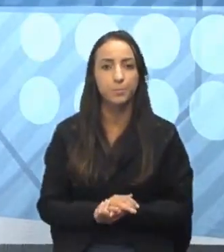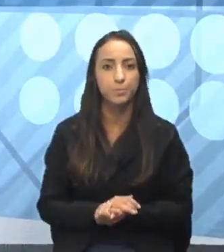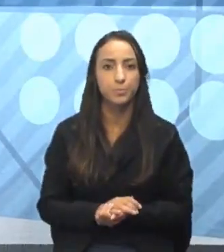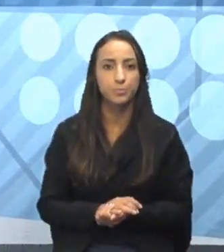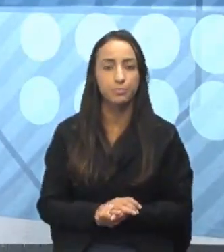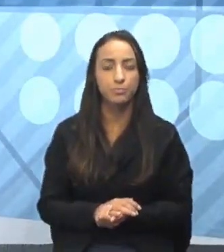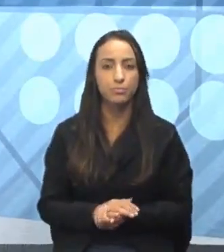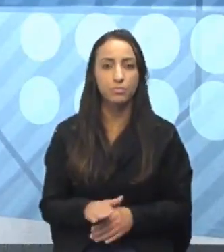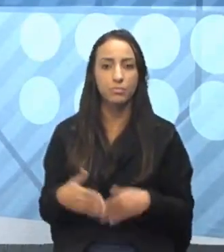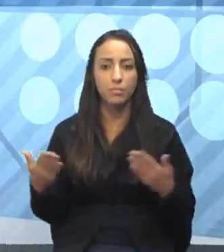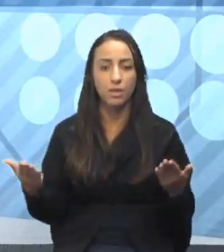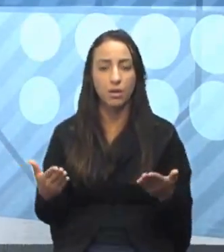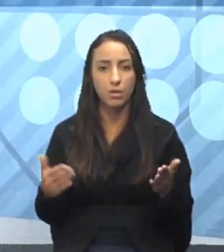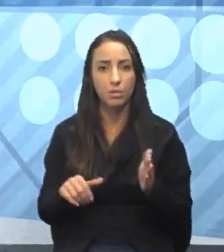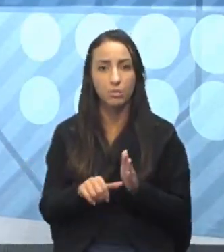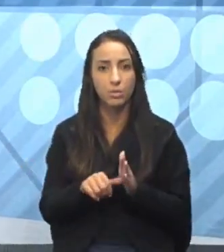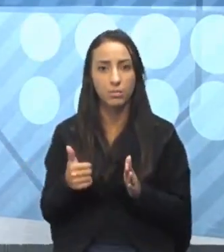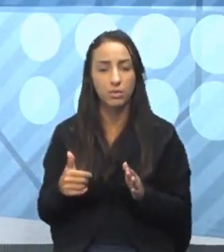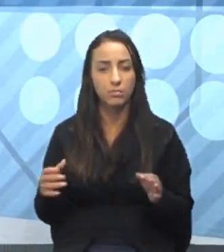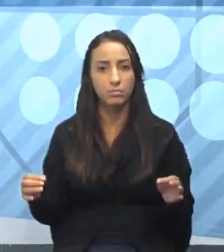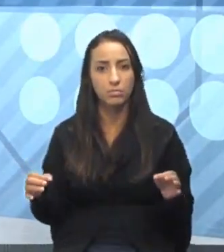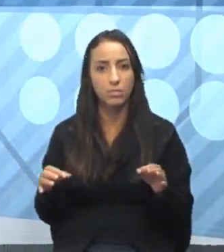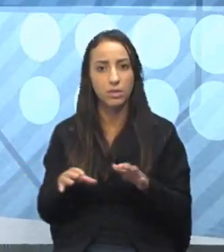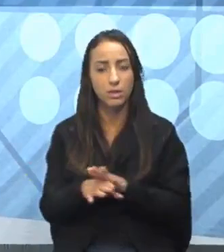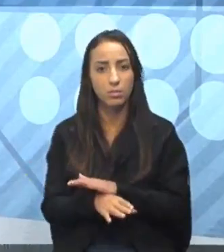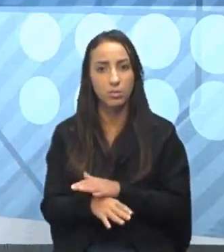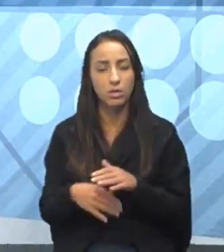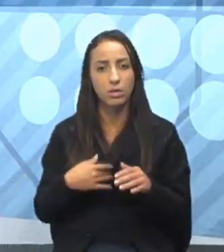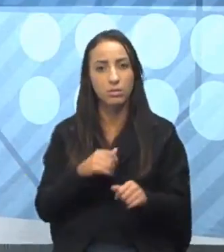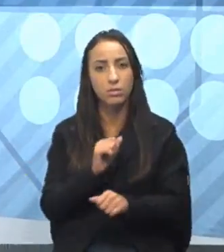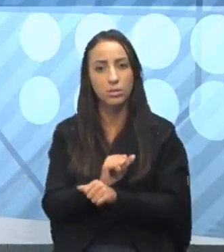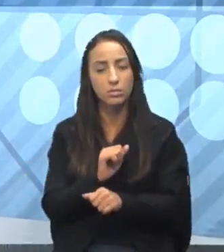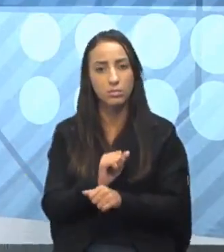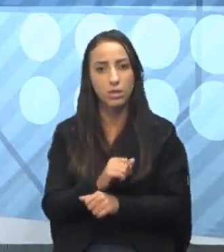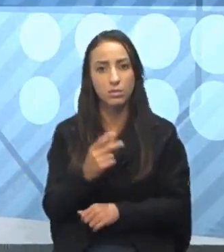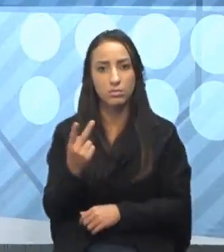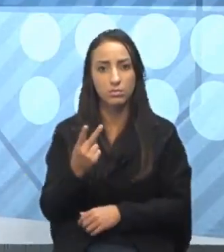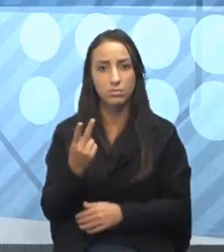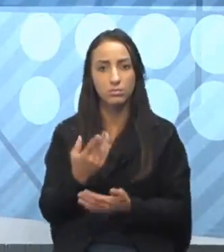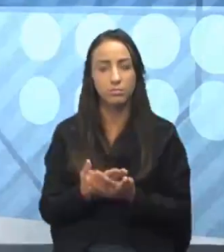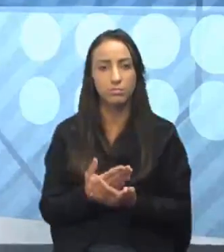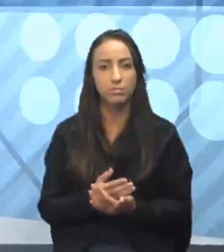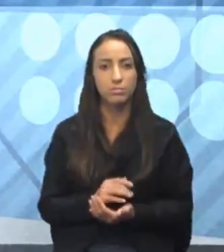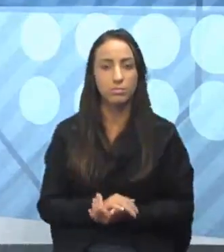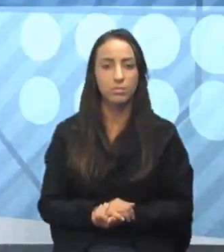Assim finalizamos nossa primeira teleaula e eu te espero na aula prática 2.